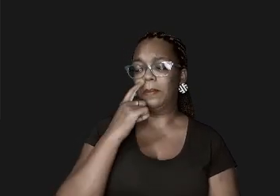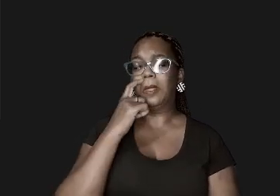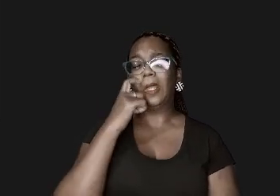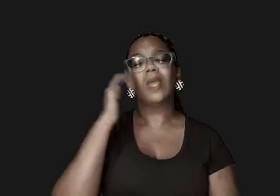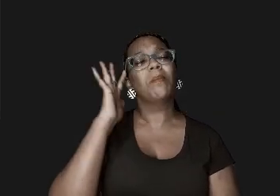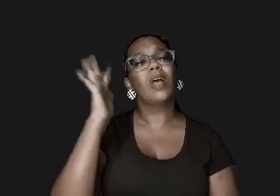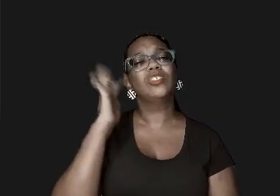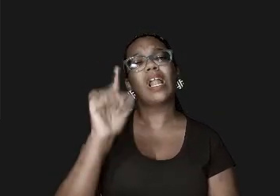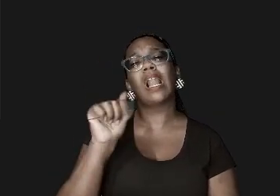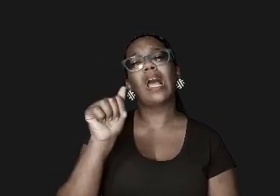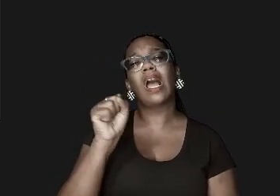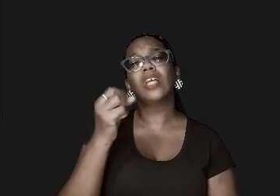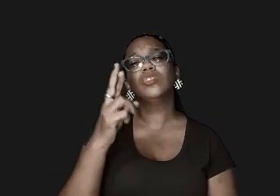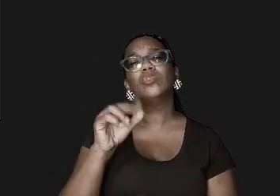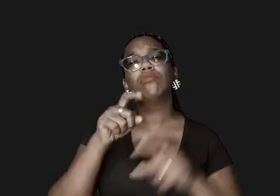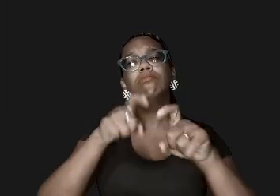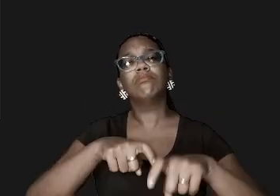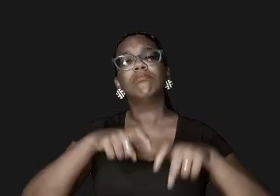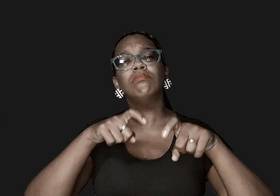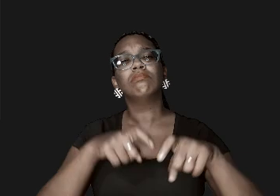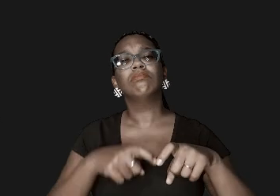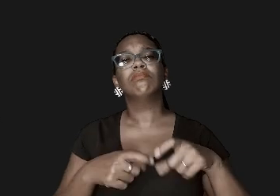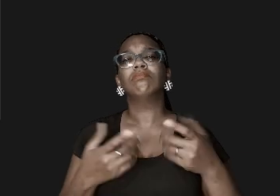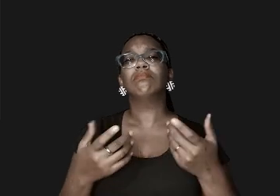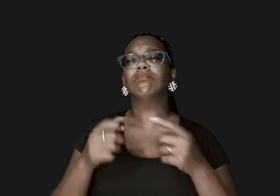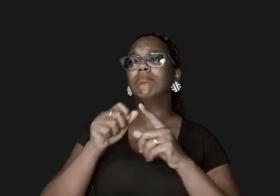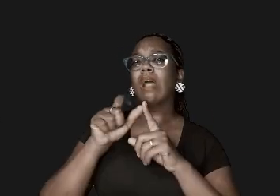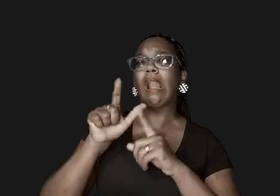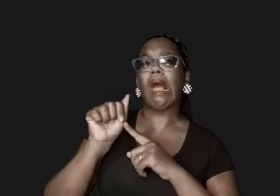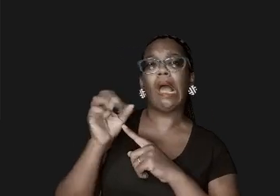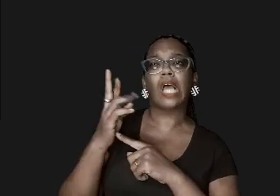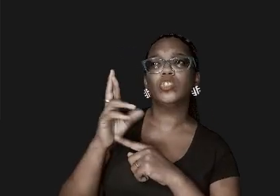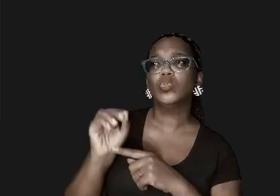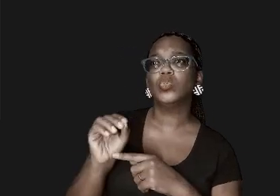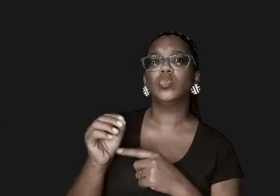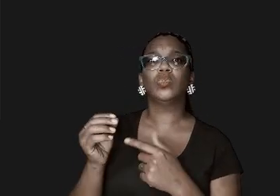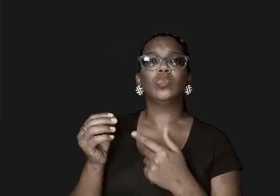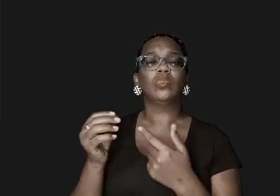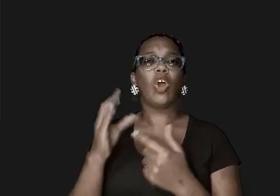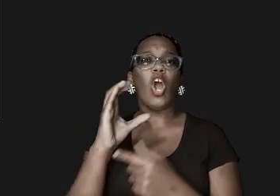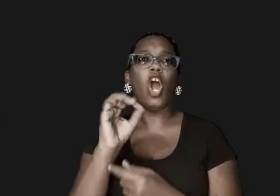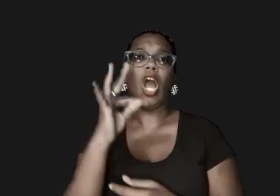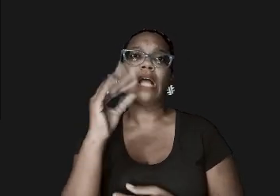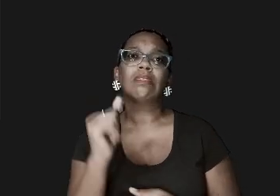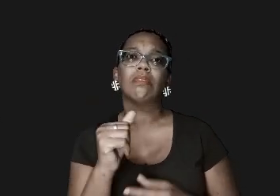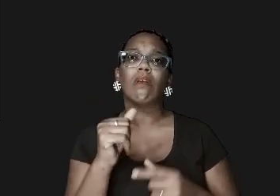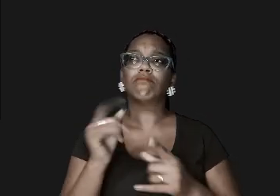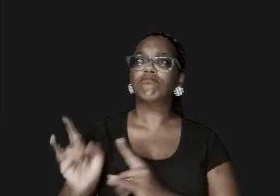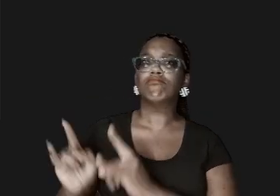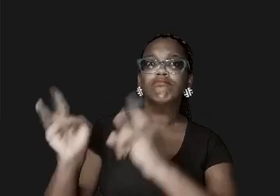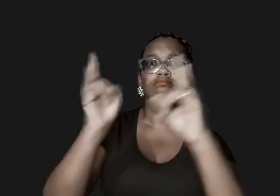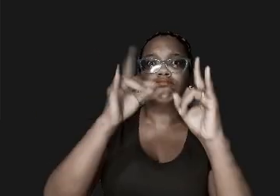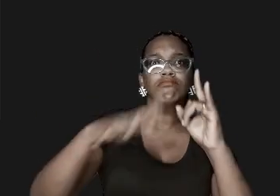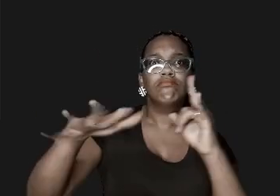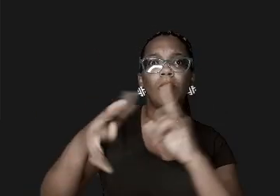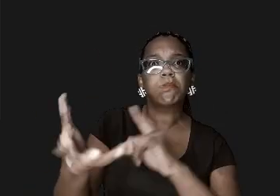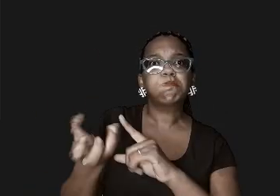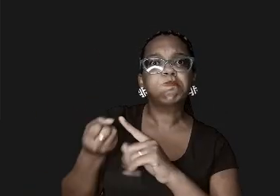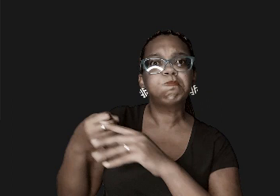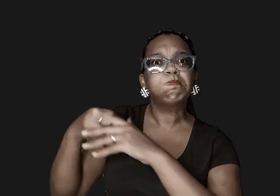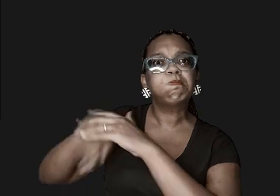mais o fundamento da emissão de bebendos você imaginar o que é o lastro de Um certificado de receber